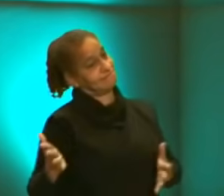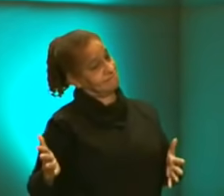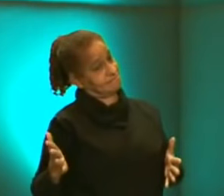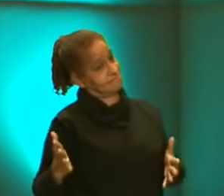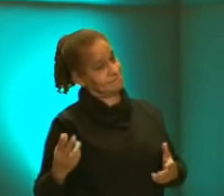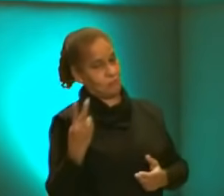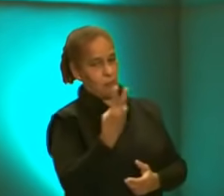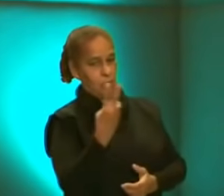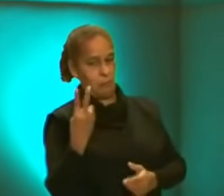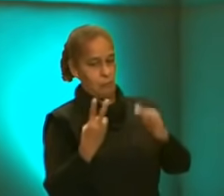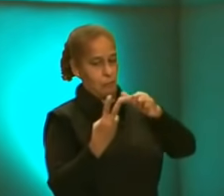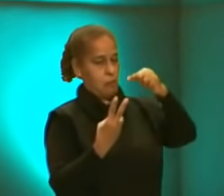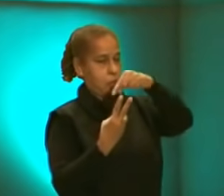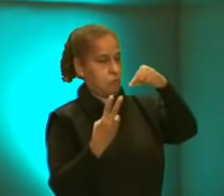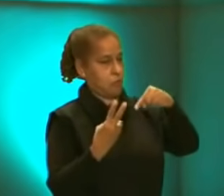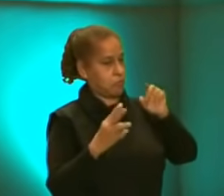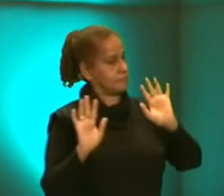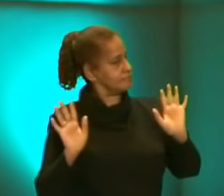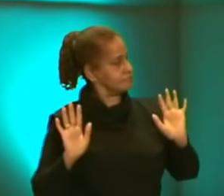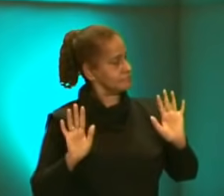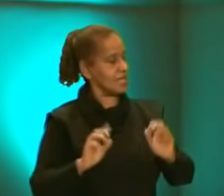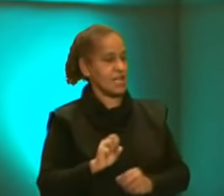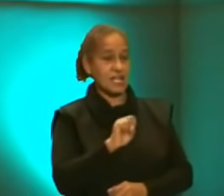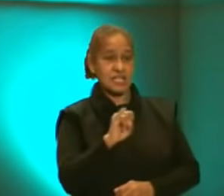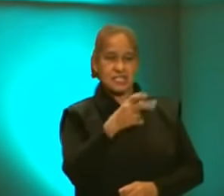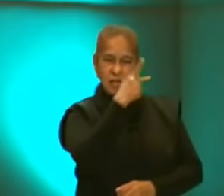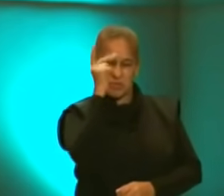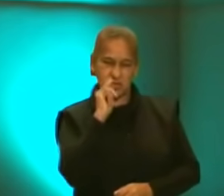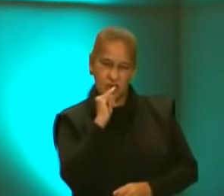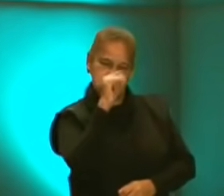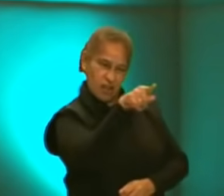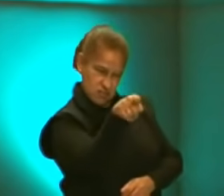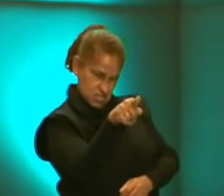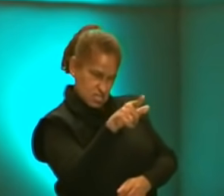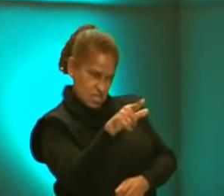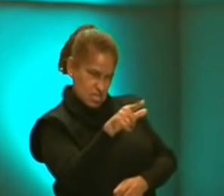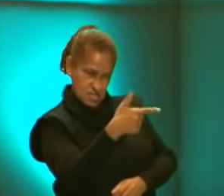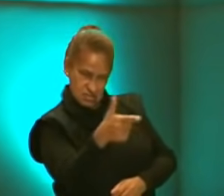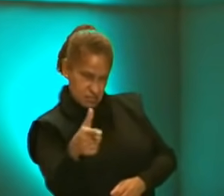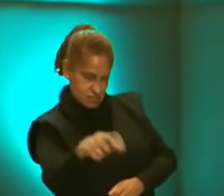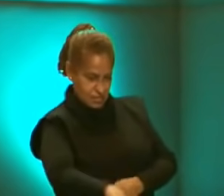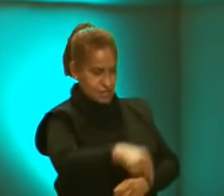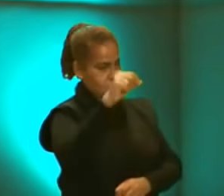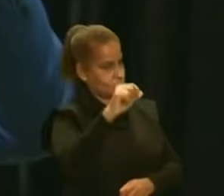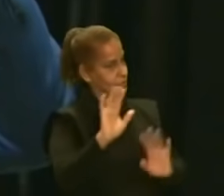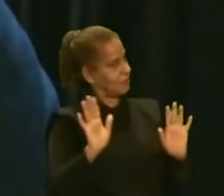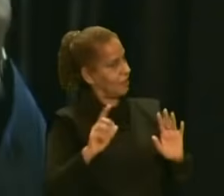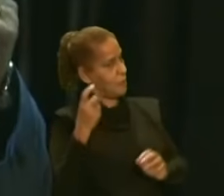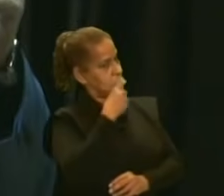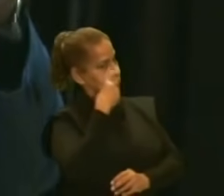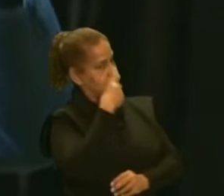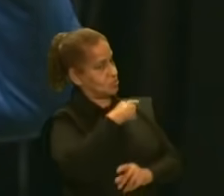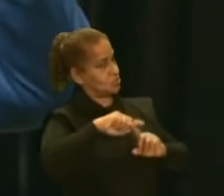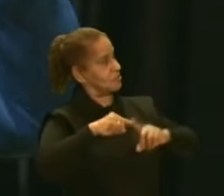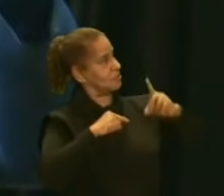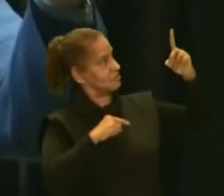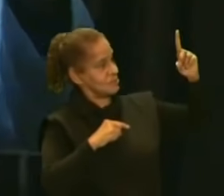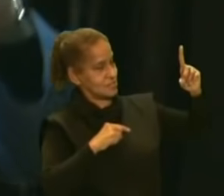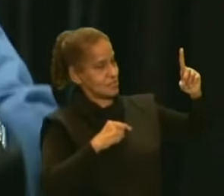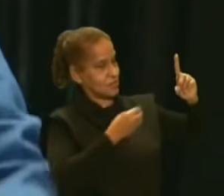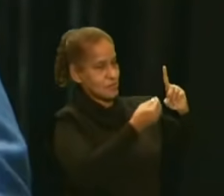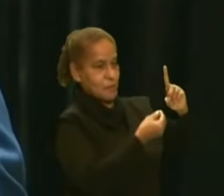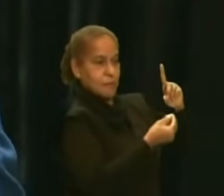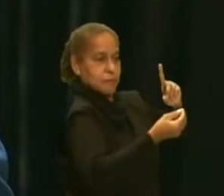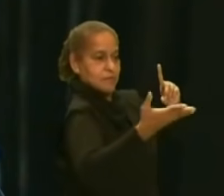Se alguém disser para você que você não tem opção, é mentiroso, porque Deus está te dando opções segundo a